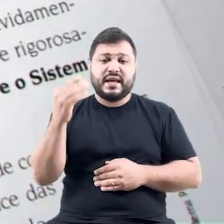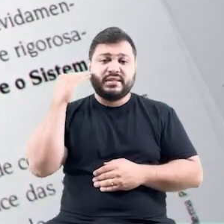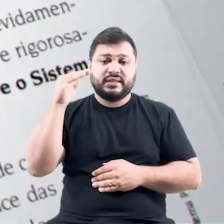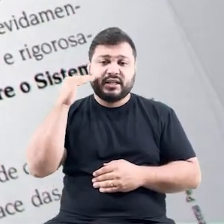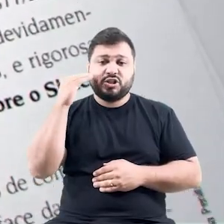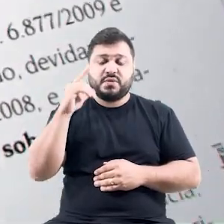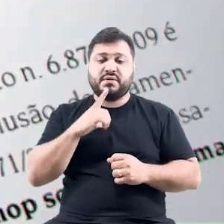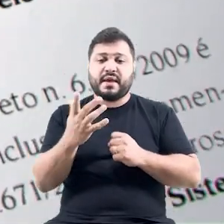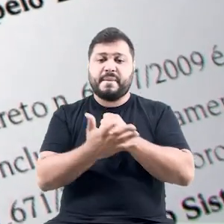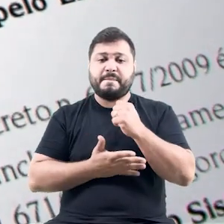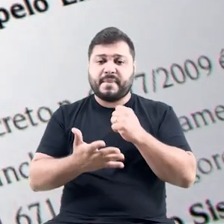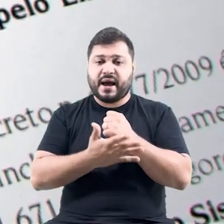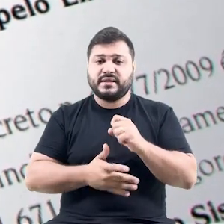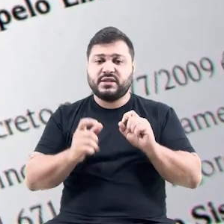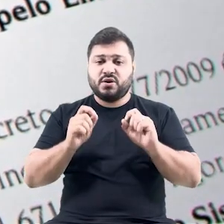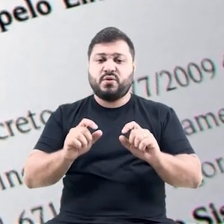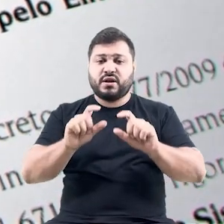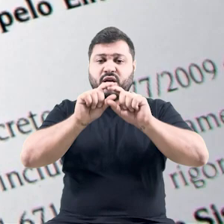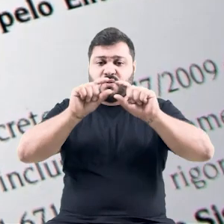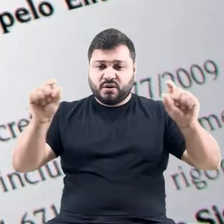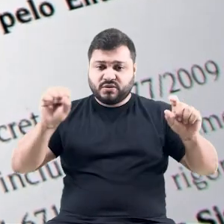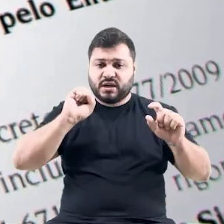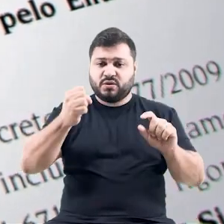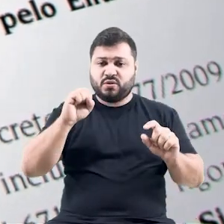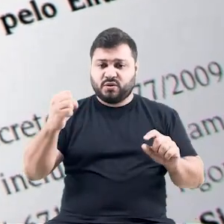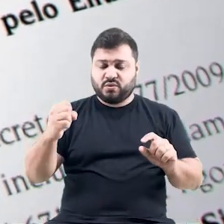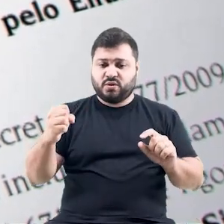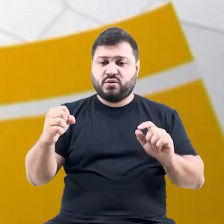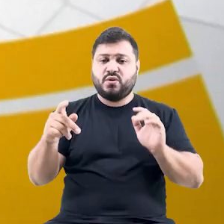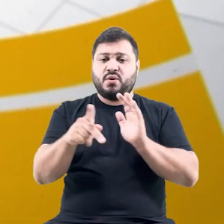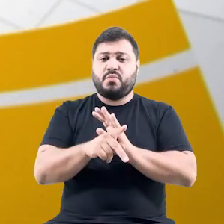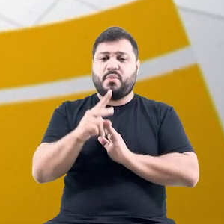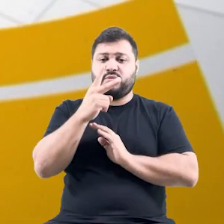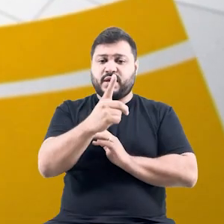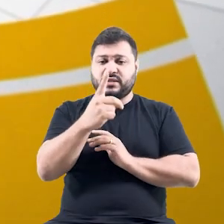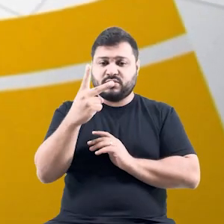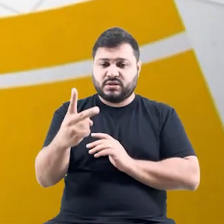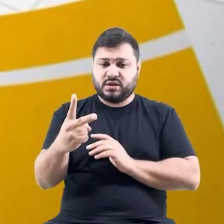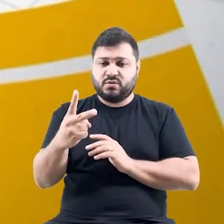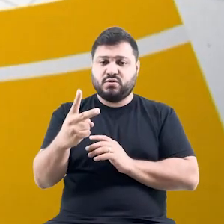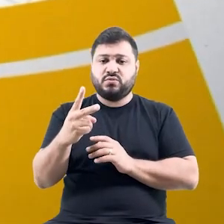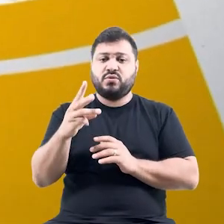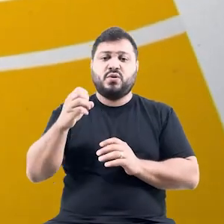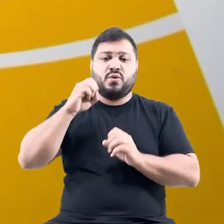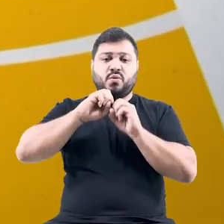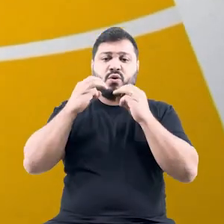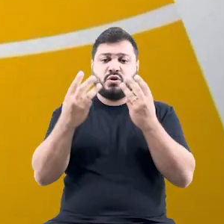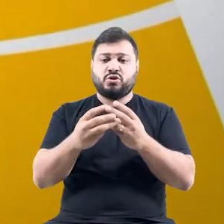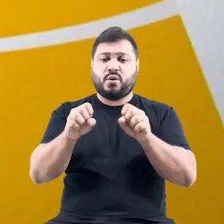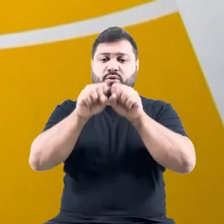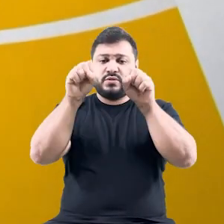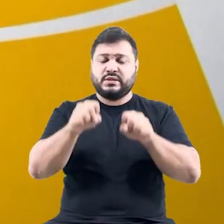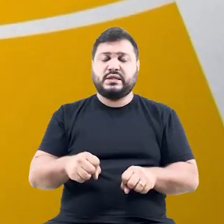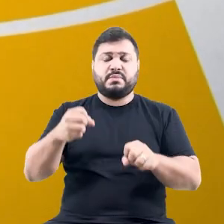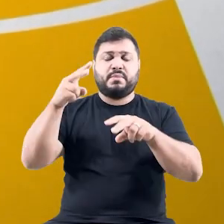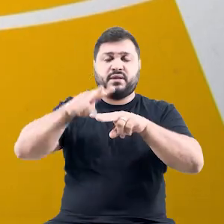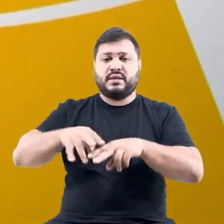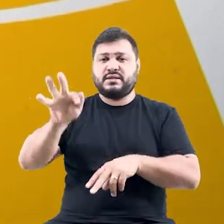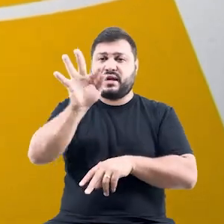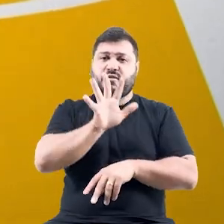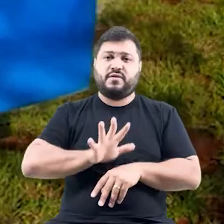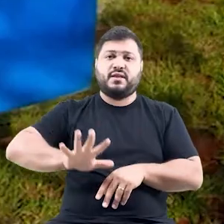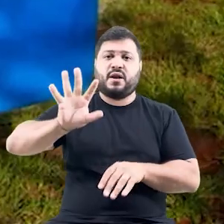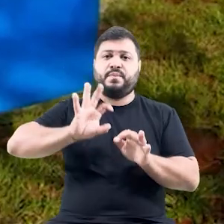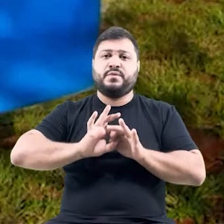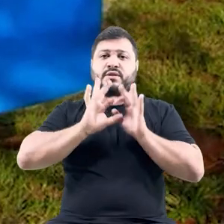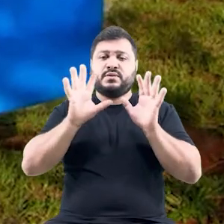Esse entendimento tem como base o enunciado 88 do 12º Workshop do Sistema Penitenciário